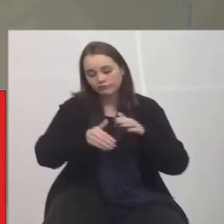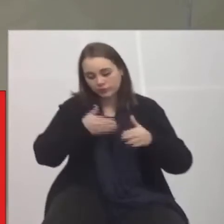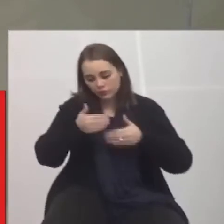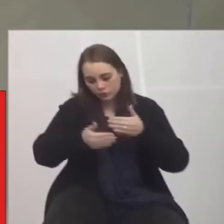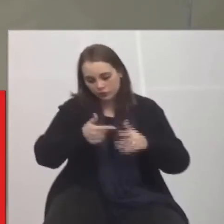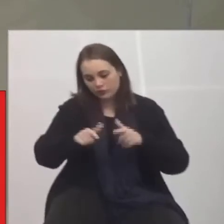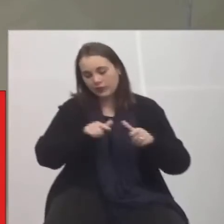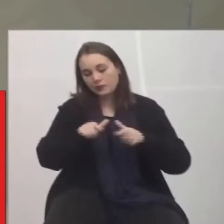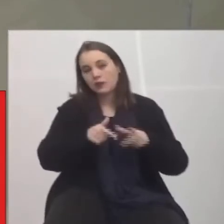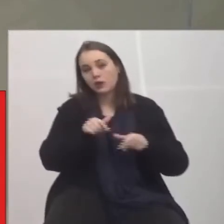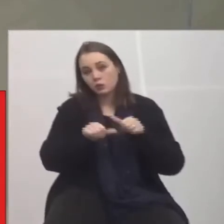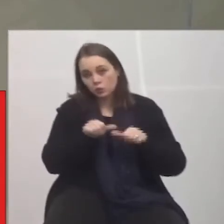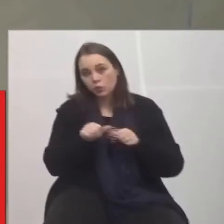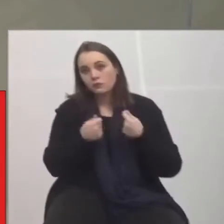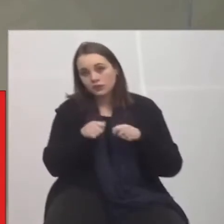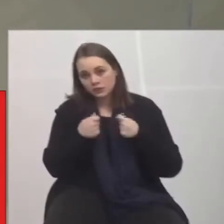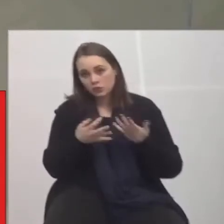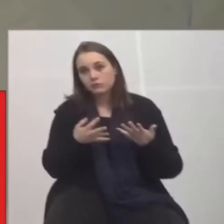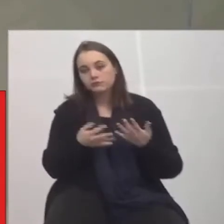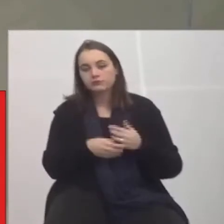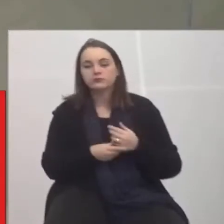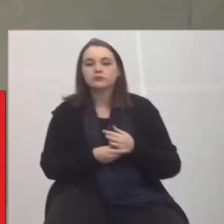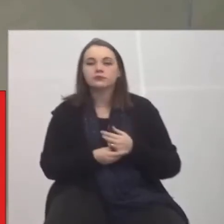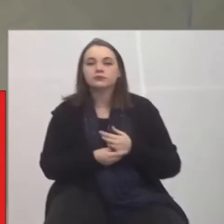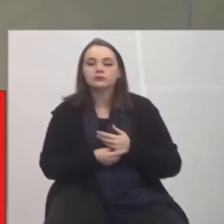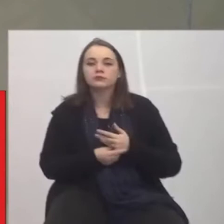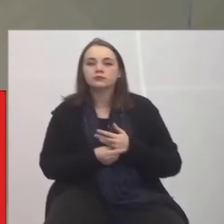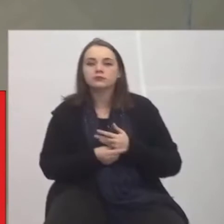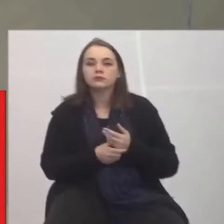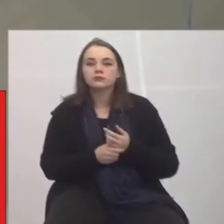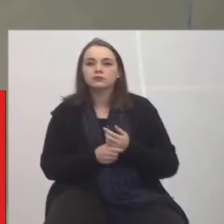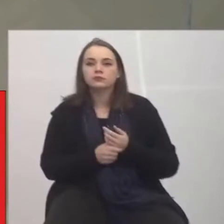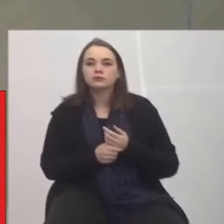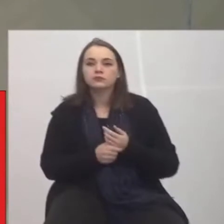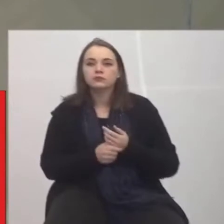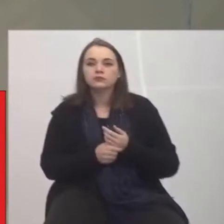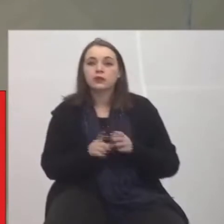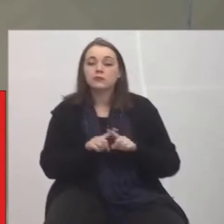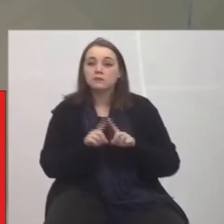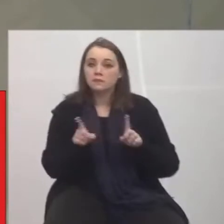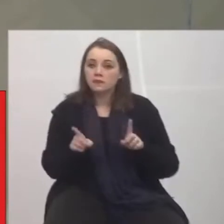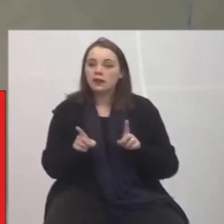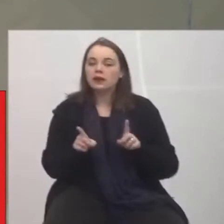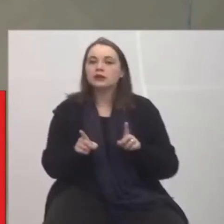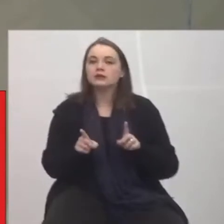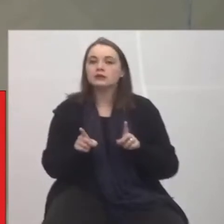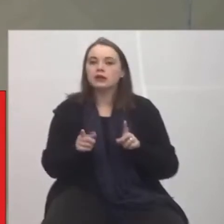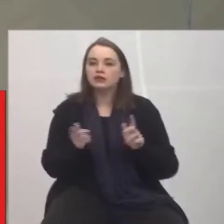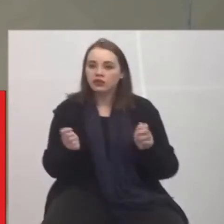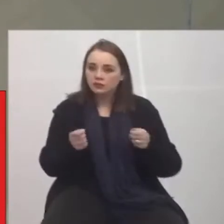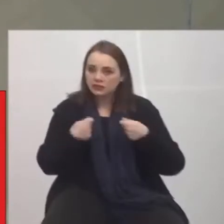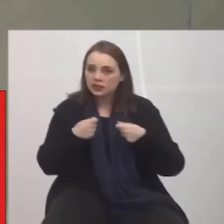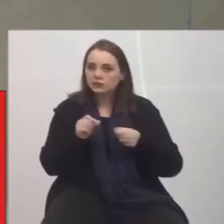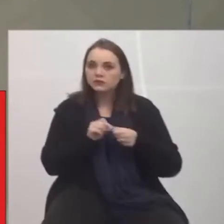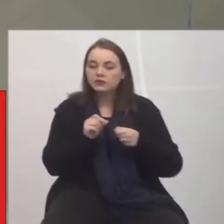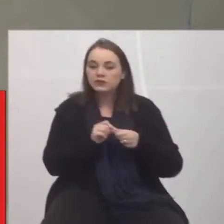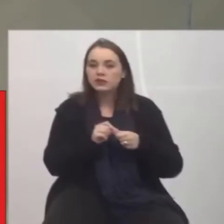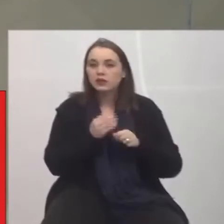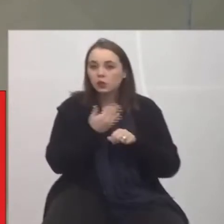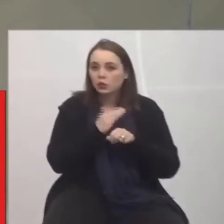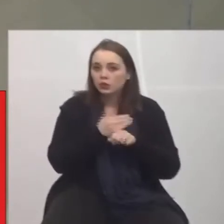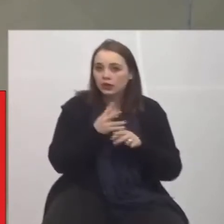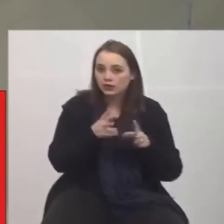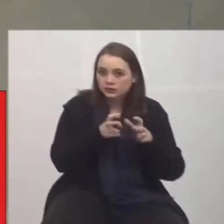né? Mas ele foi bem direcionado para o teste de detecção de COVID, para a realização de teste rápido. Então,